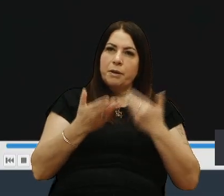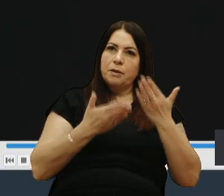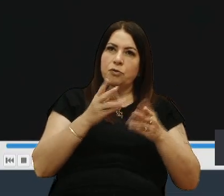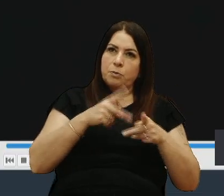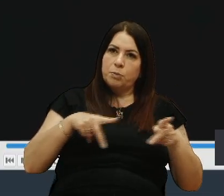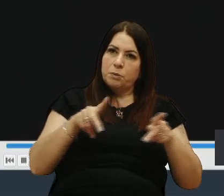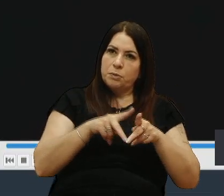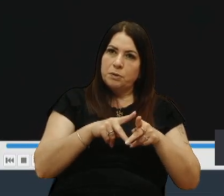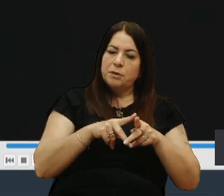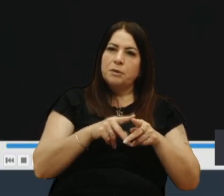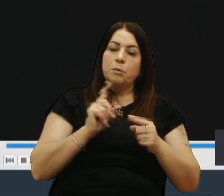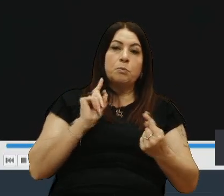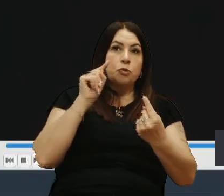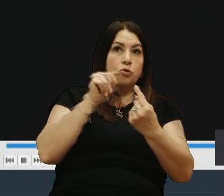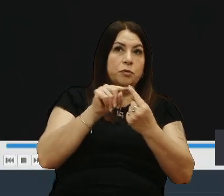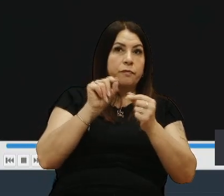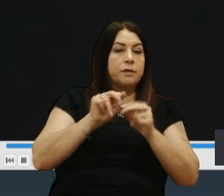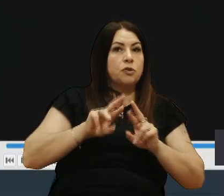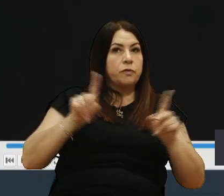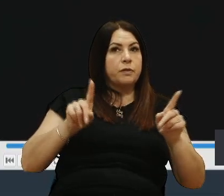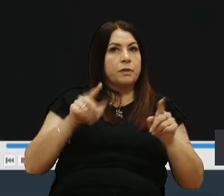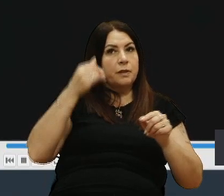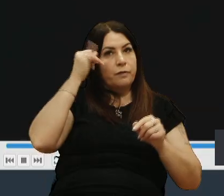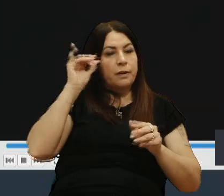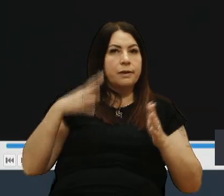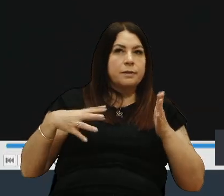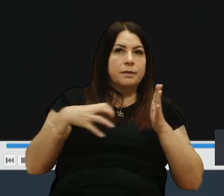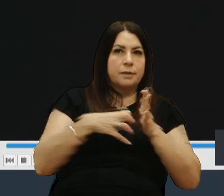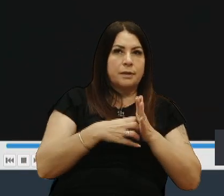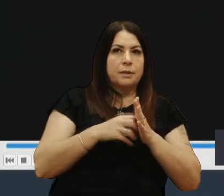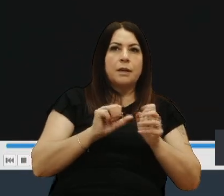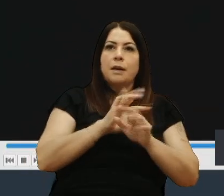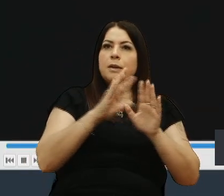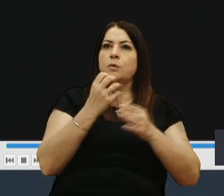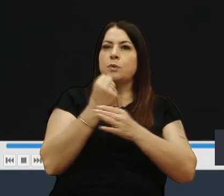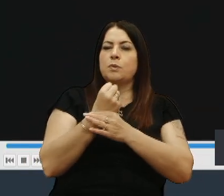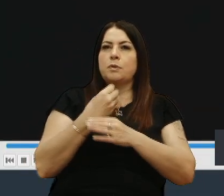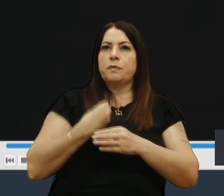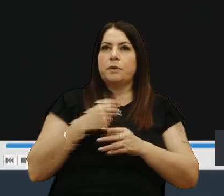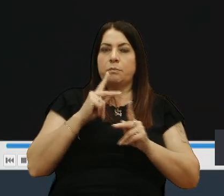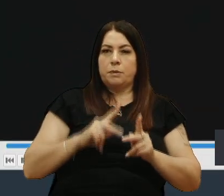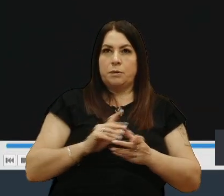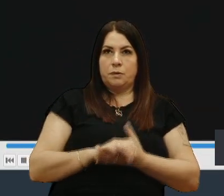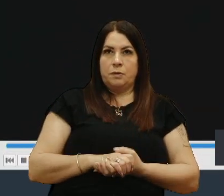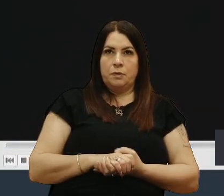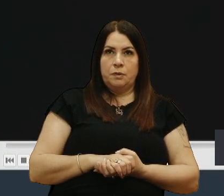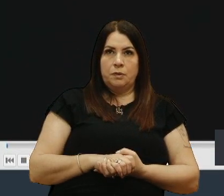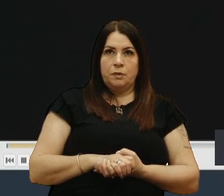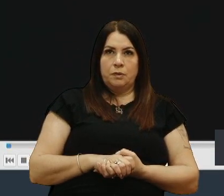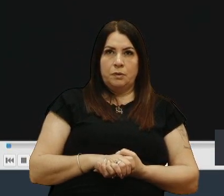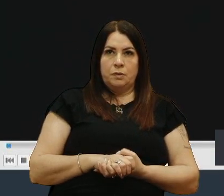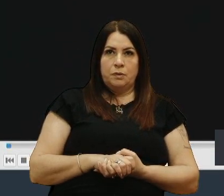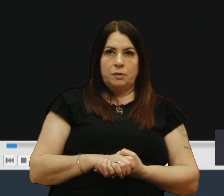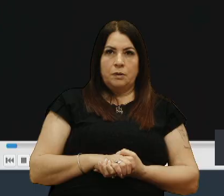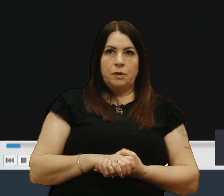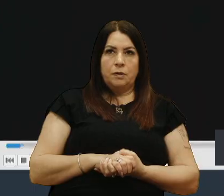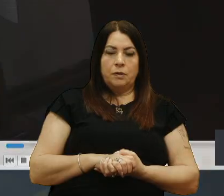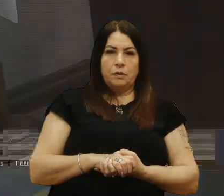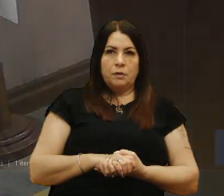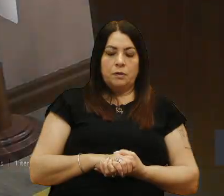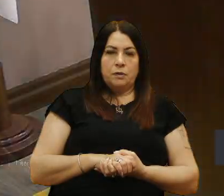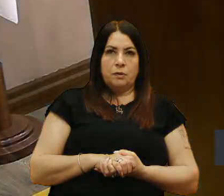população, sempre pelo objetivo, fazer a diferença e evitar acidentes e, claro, preservar sempre a vida das pessoas. Estou aqui na